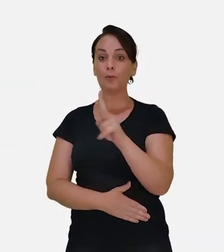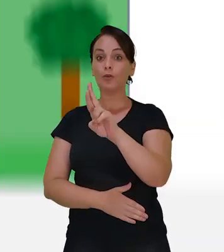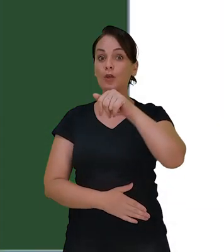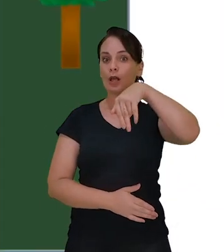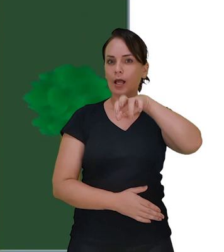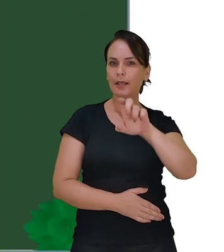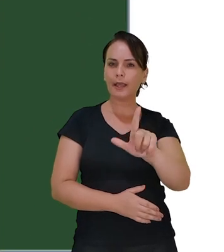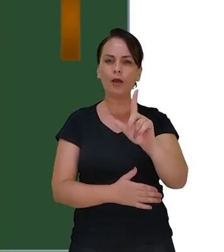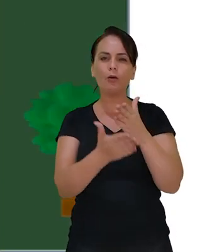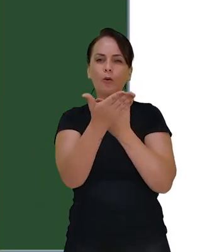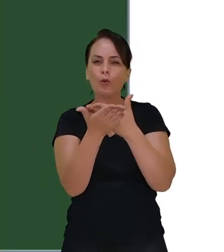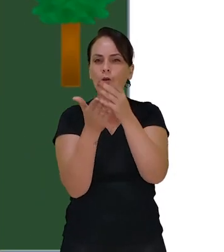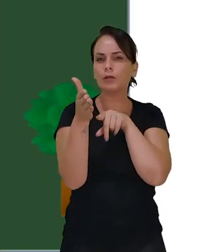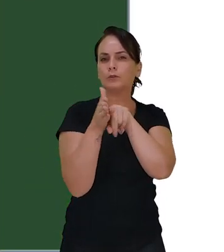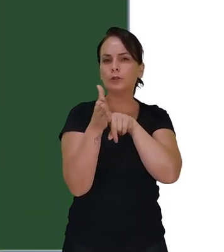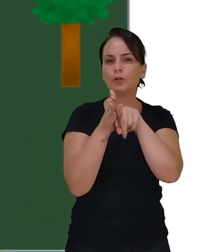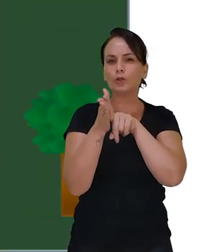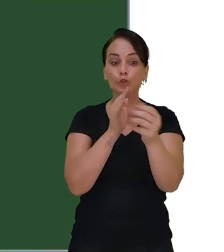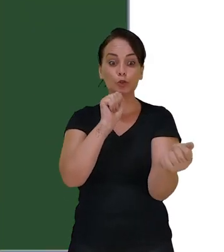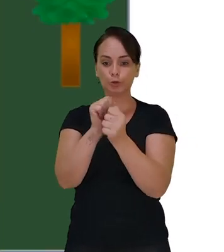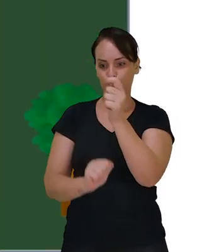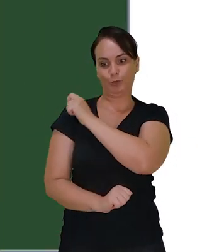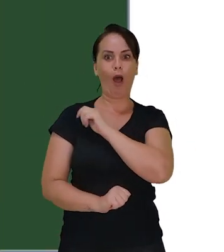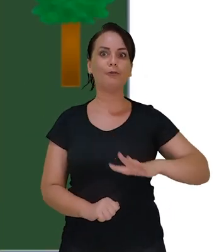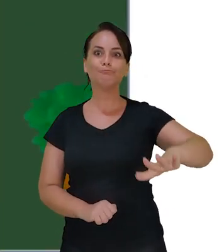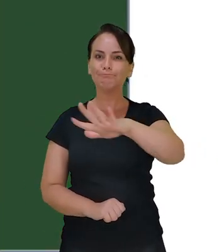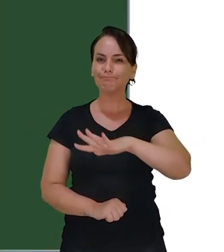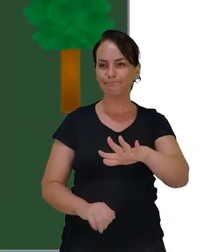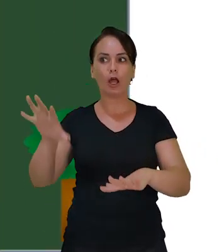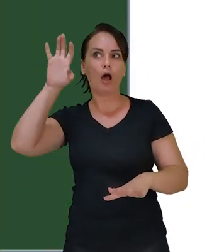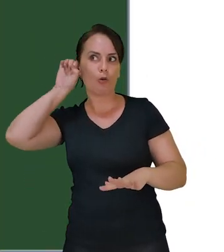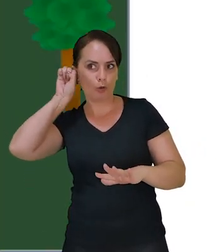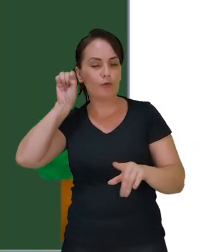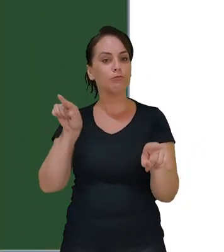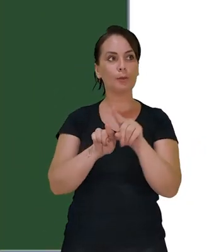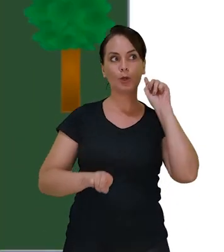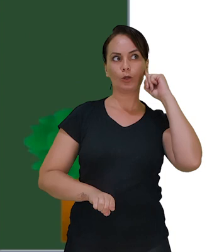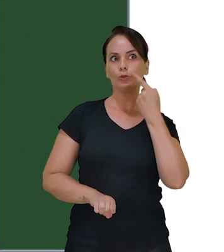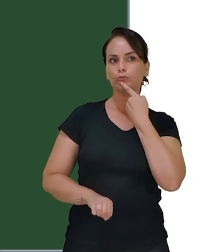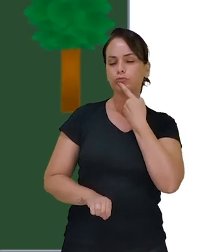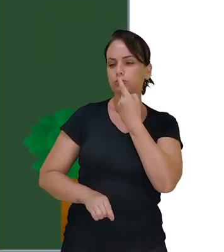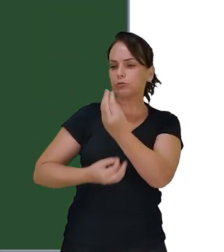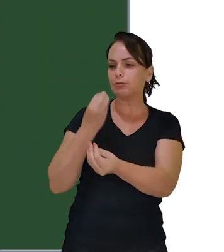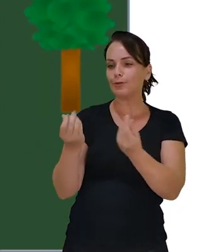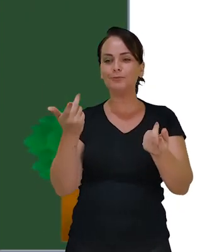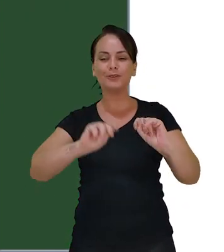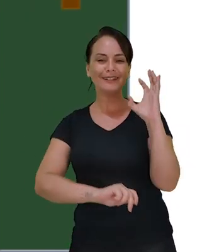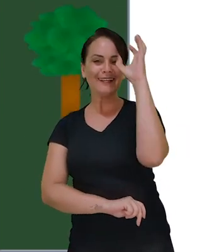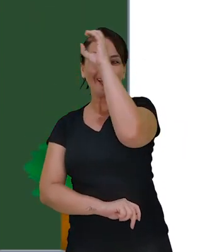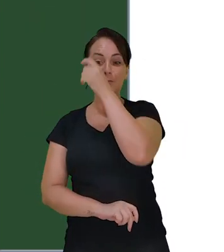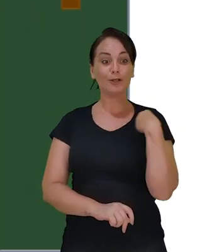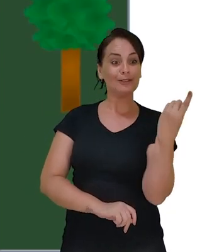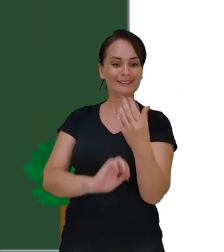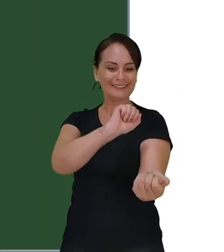Raquel começou a pesquisar como todos os alunos, os que ouvem e os que não ouvem, poderiam aprender e, junto